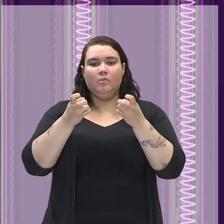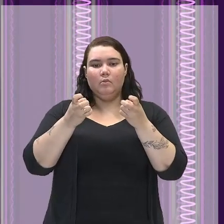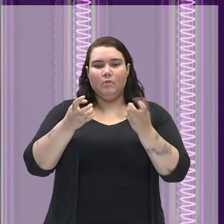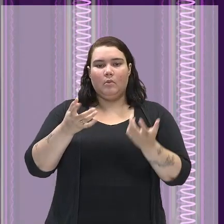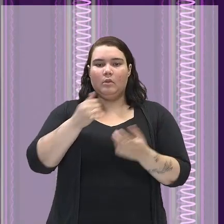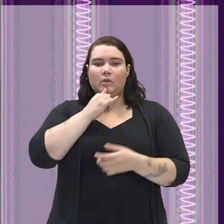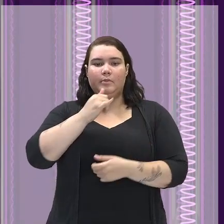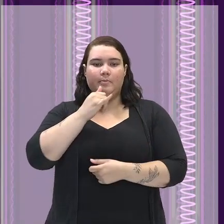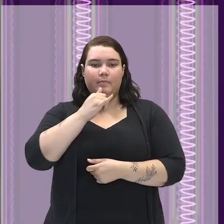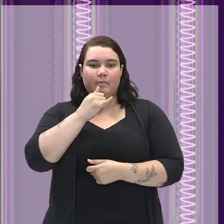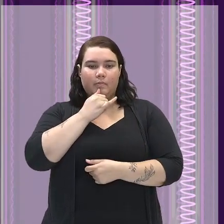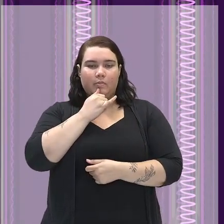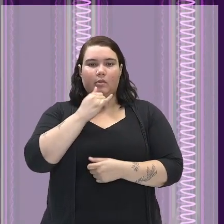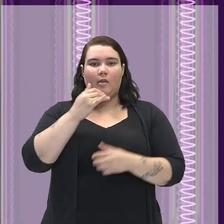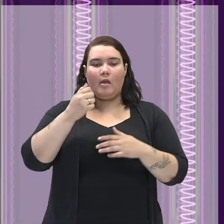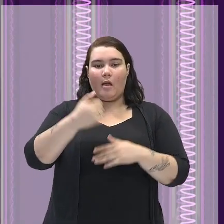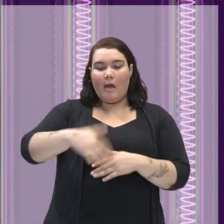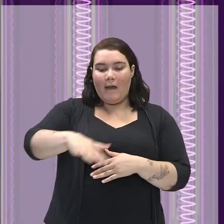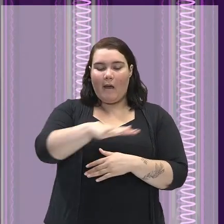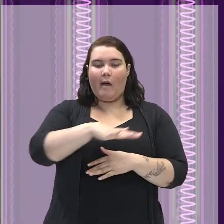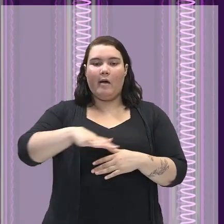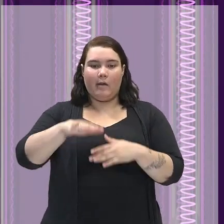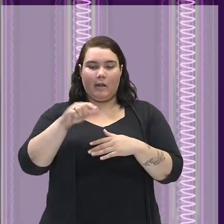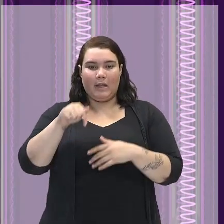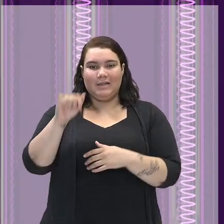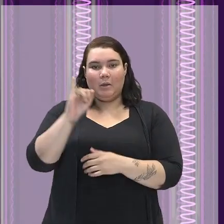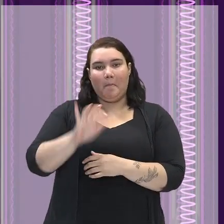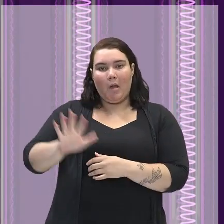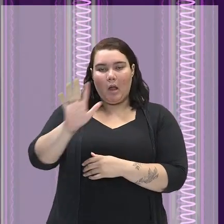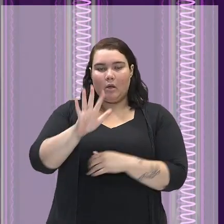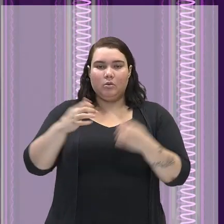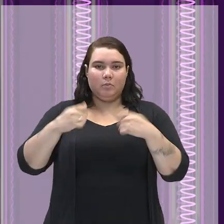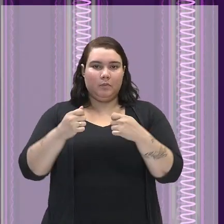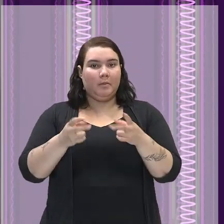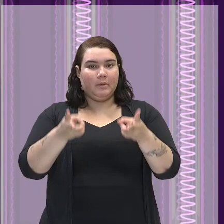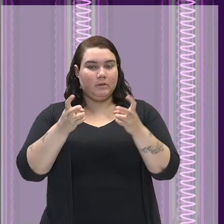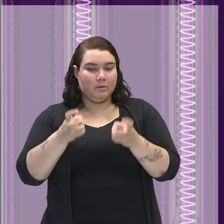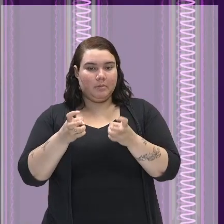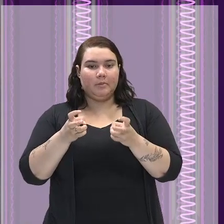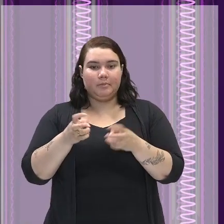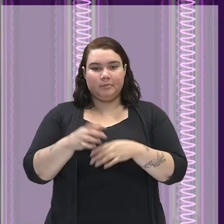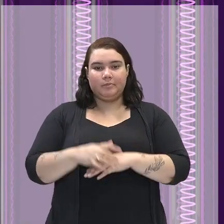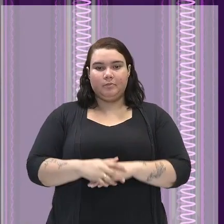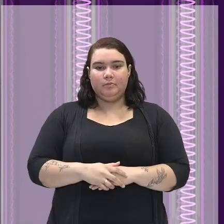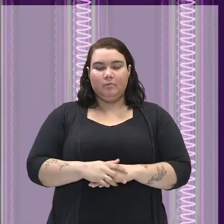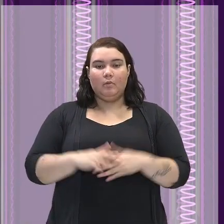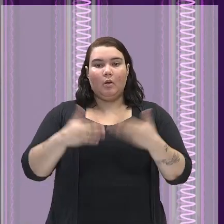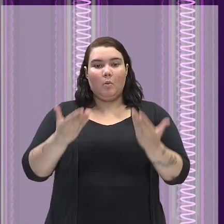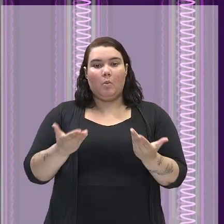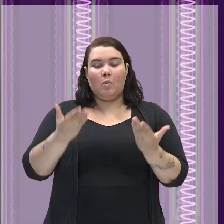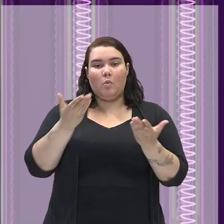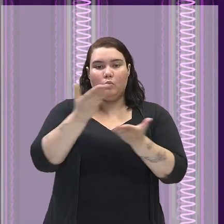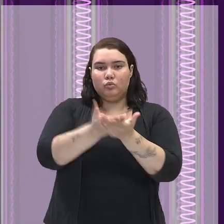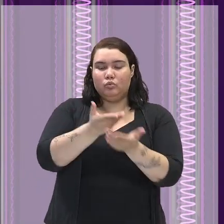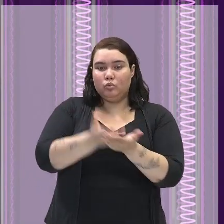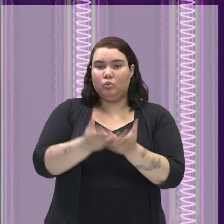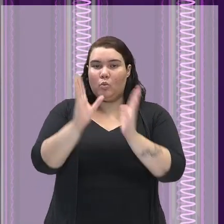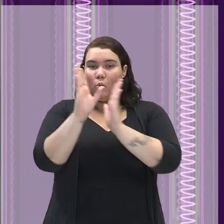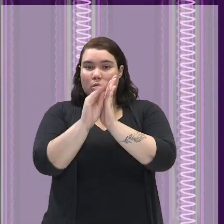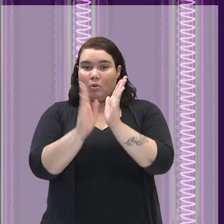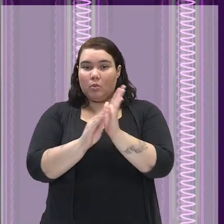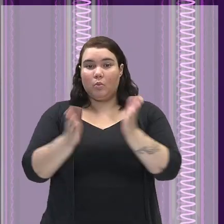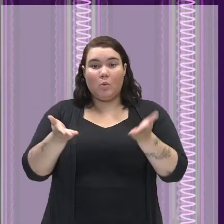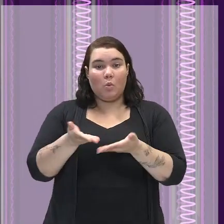de duas partes dessa figura. Tranquilo, meu povo? Então, o nosso objeto de conhecimento aqui,